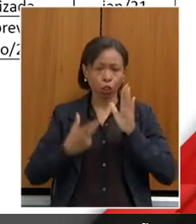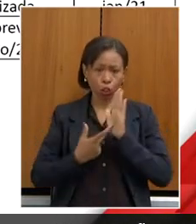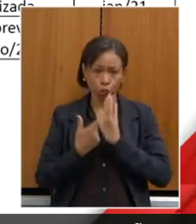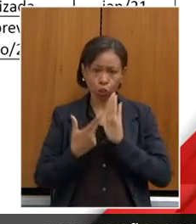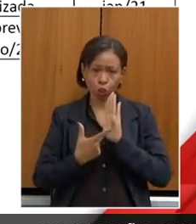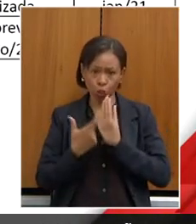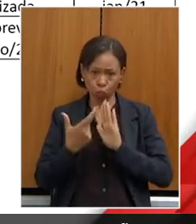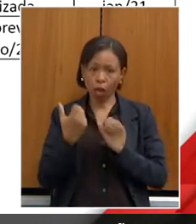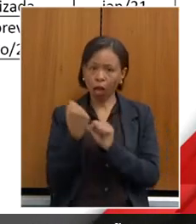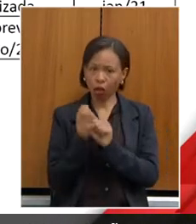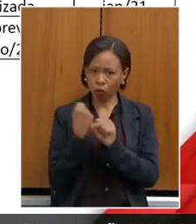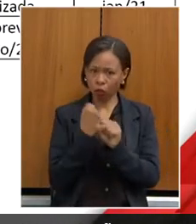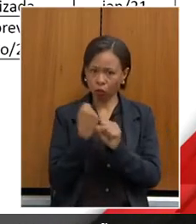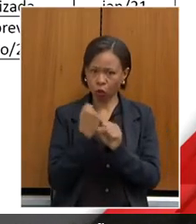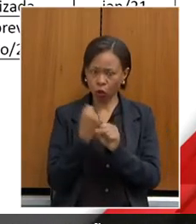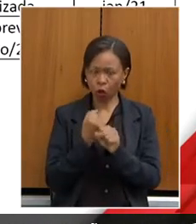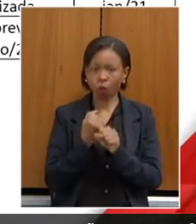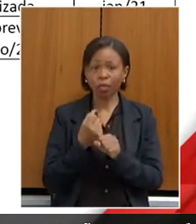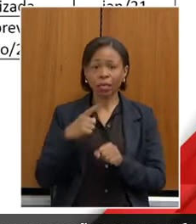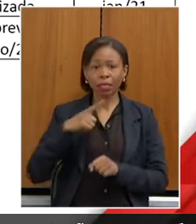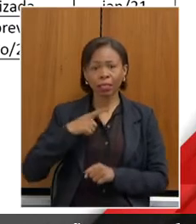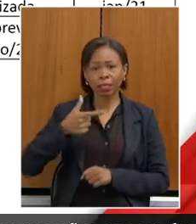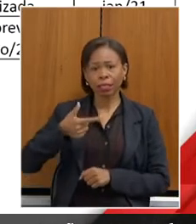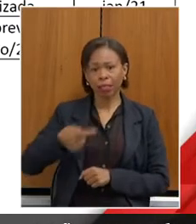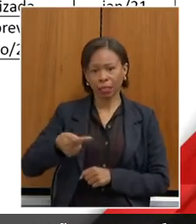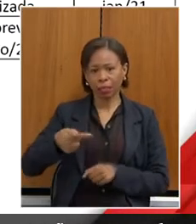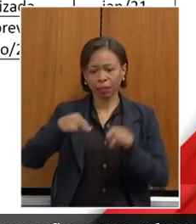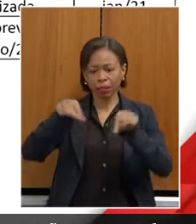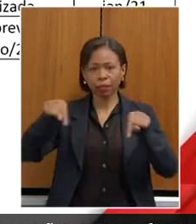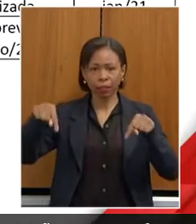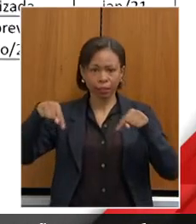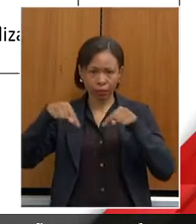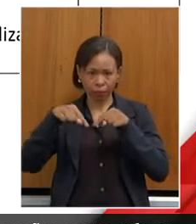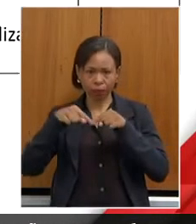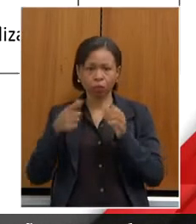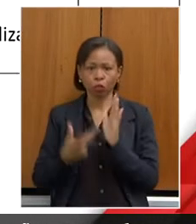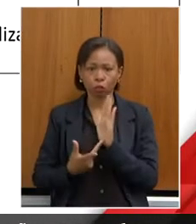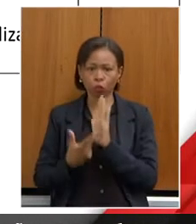com sete salas cirúrgicas. Eram quatro salas. Pode passar?